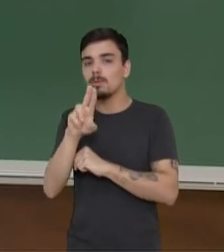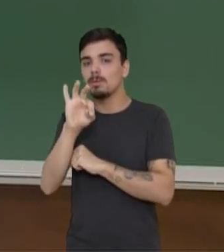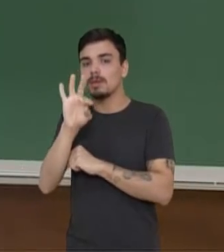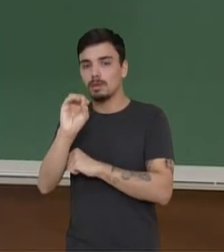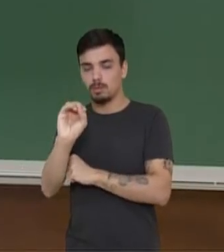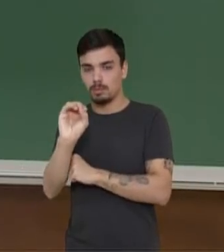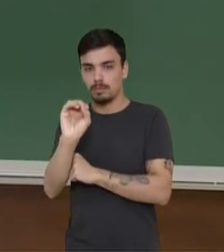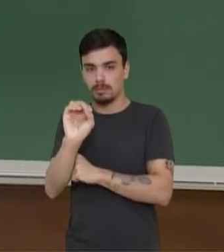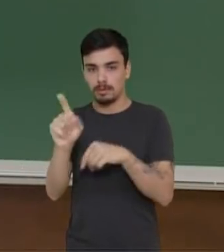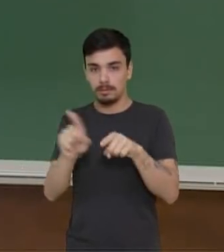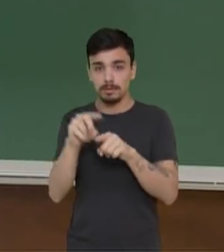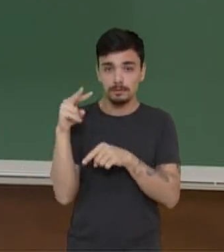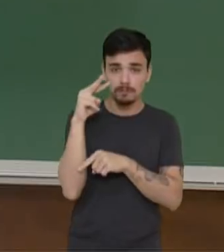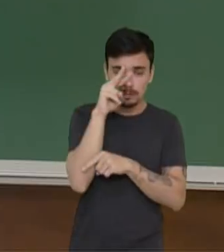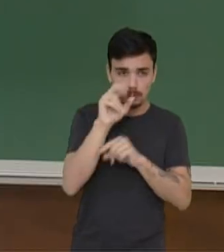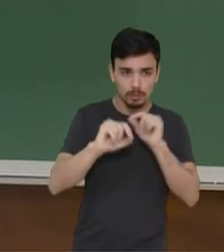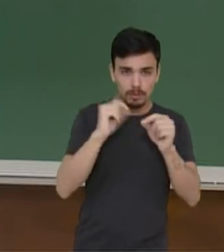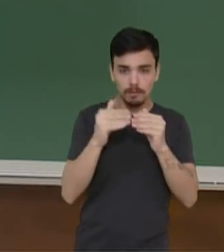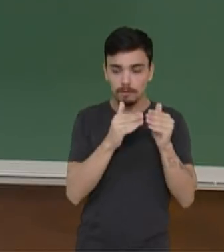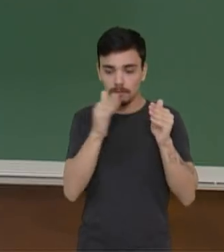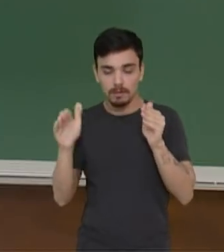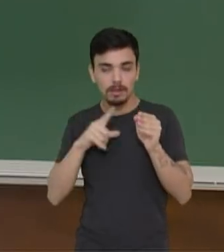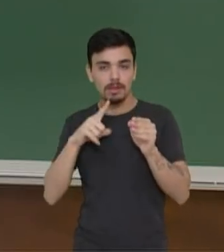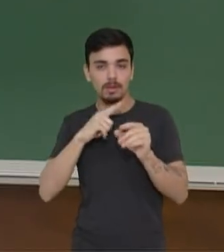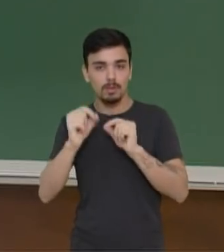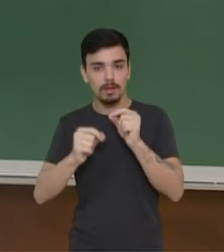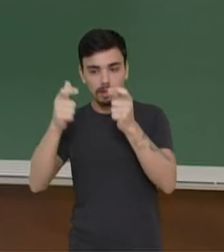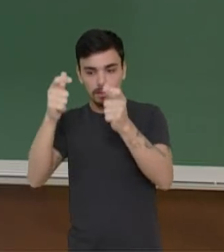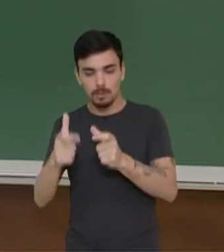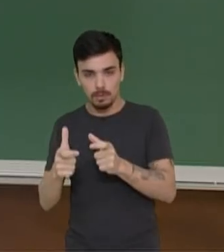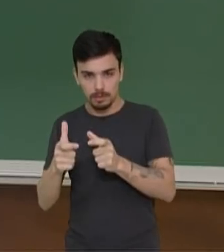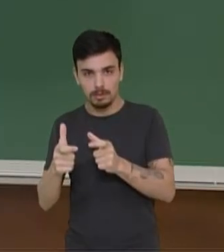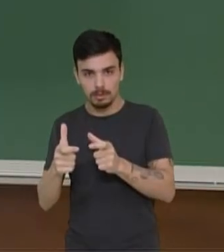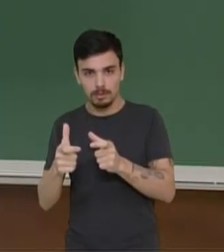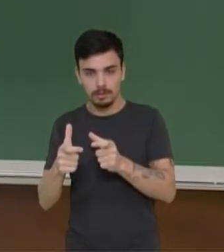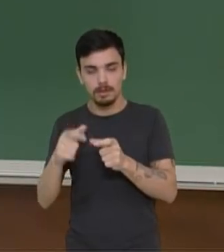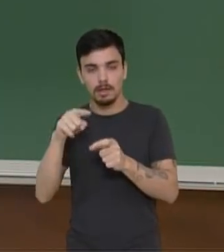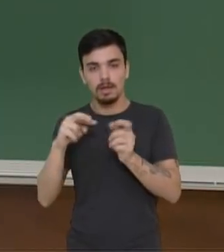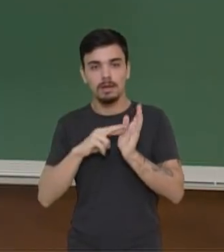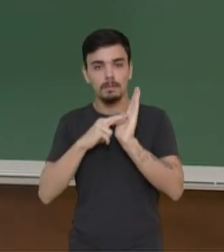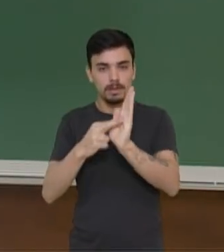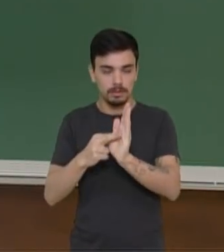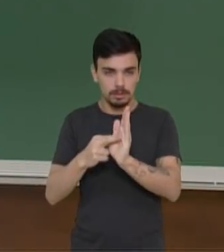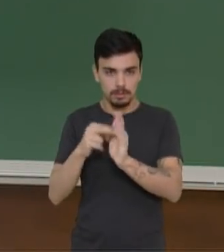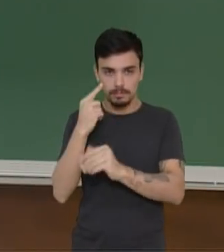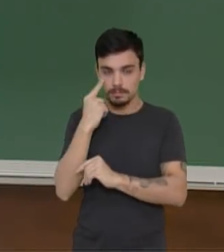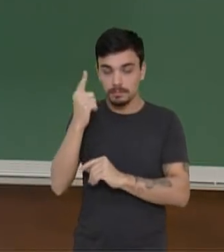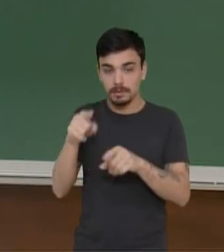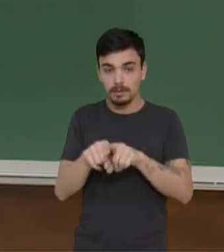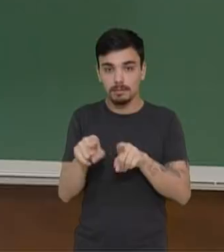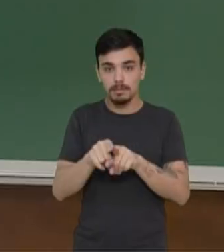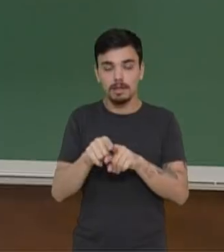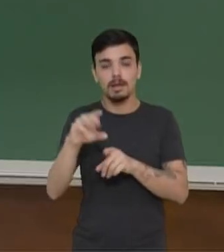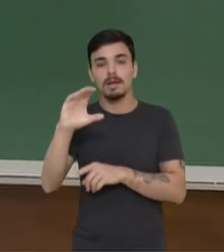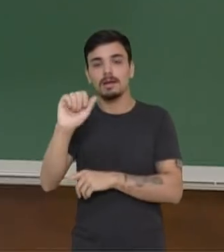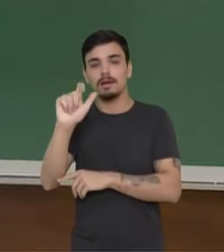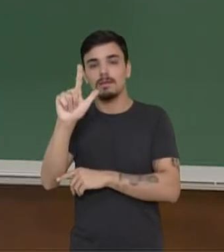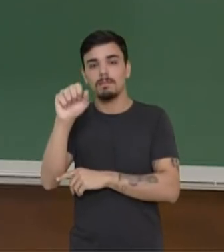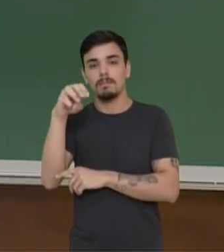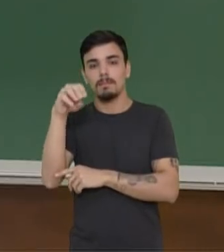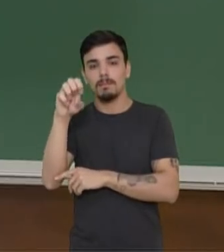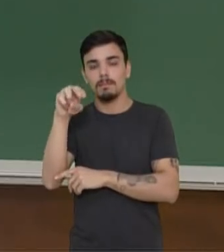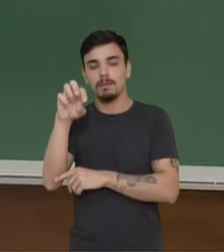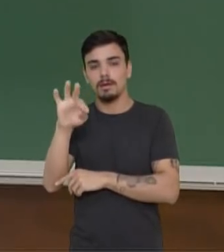intensidade, à frente, advérbio de lugar, né, uma locução adverbial que representa lugar, calmamente,